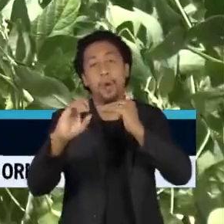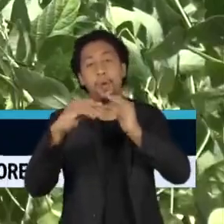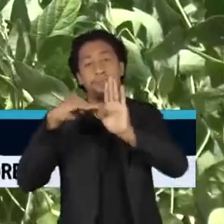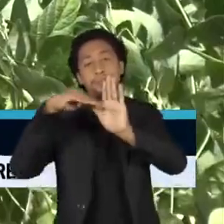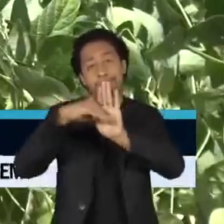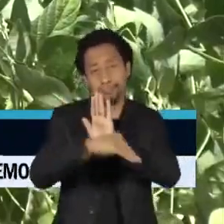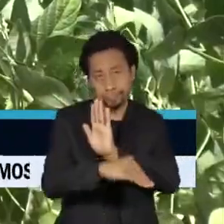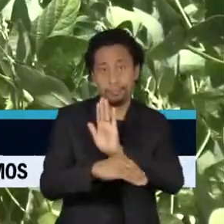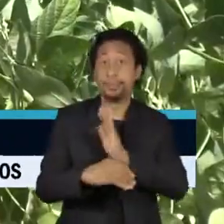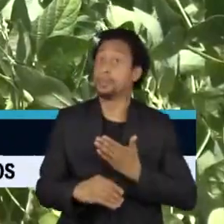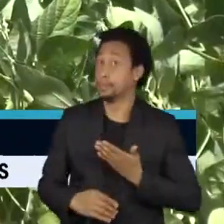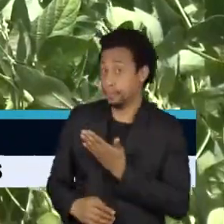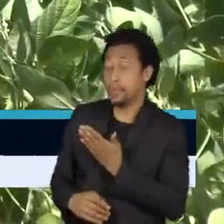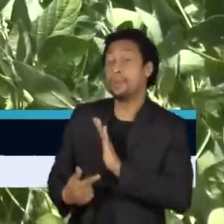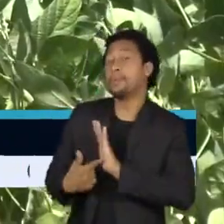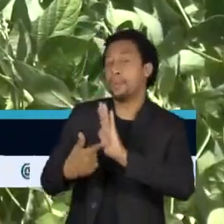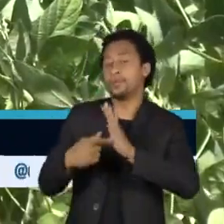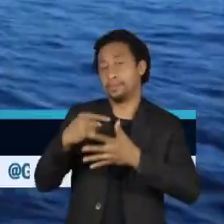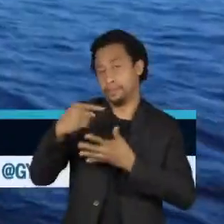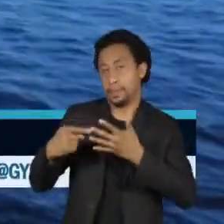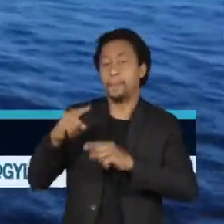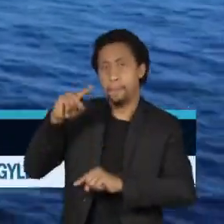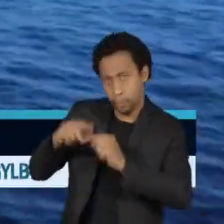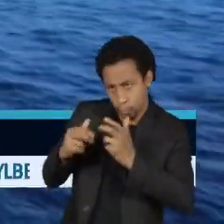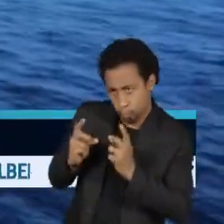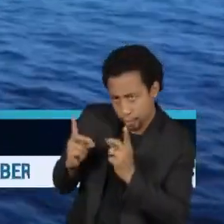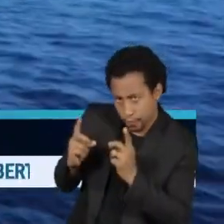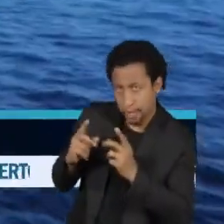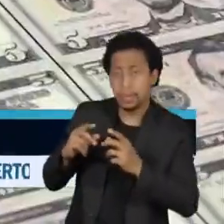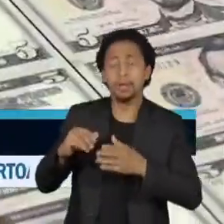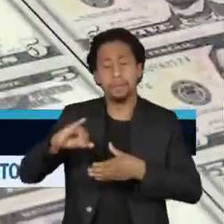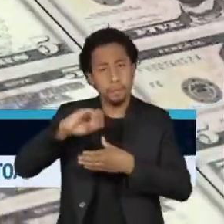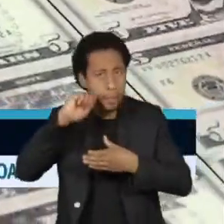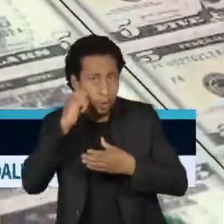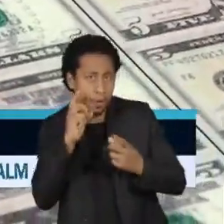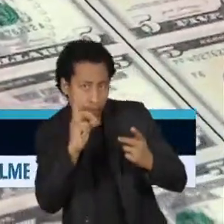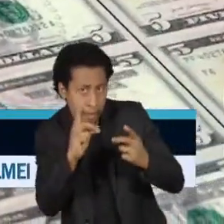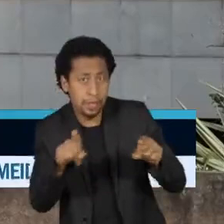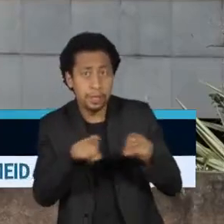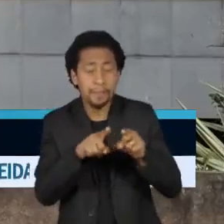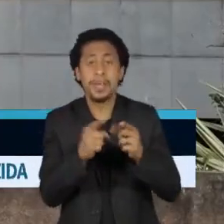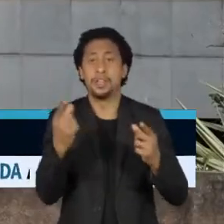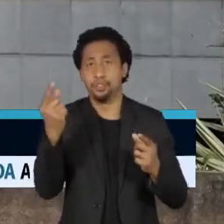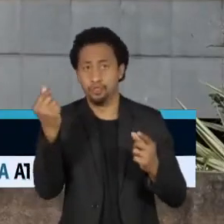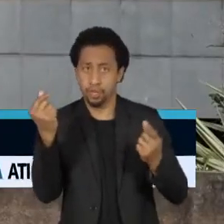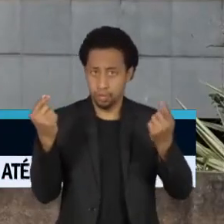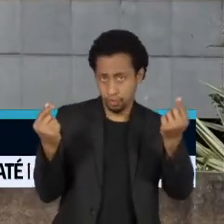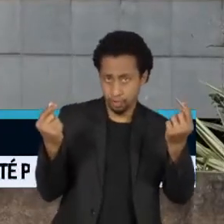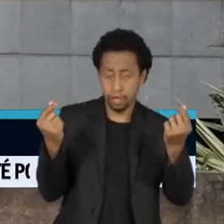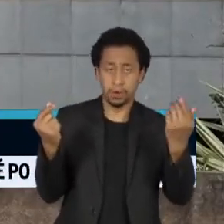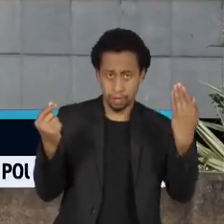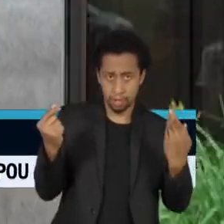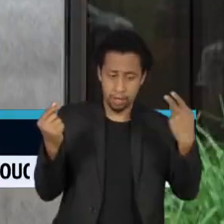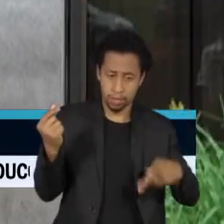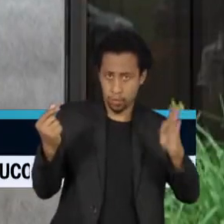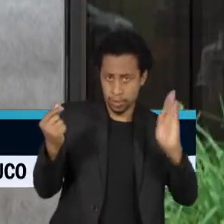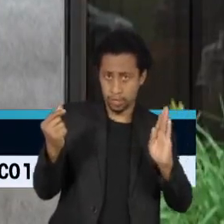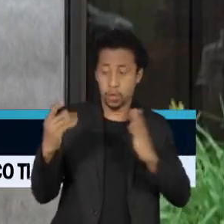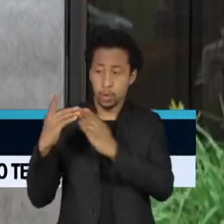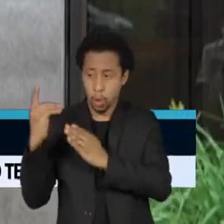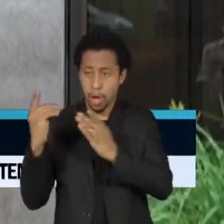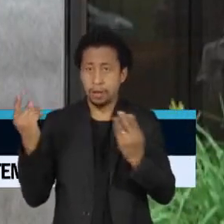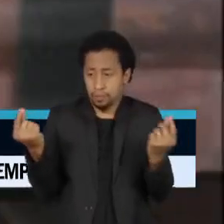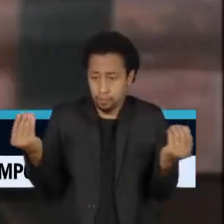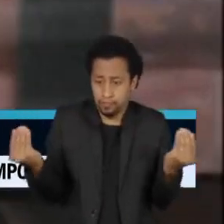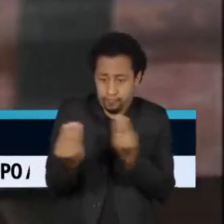conta componentes de preços como commodities, cotações do petróleo e taxa de câmbio. Também inclui o comportamento das taxas